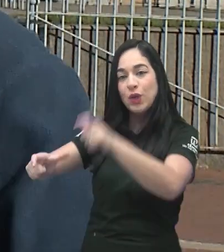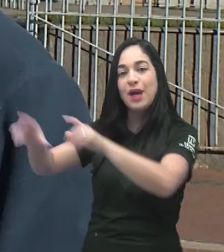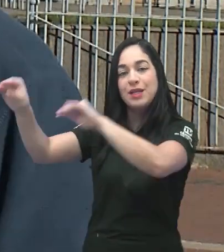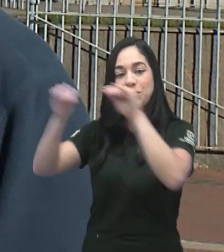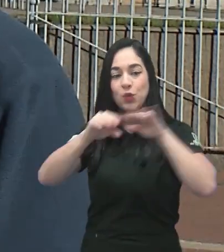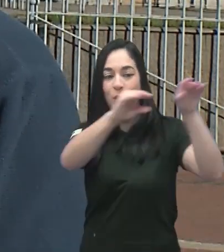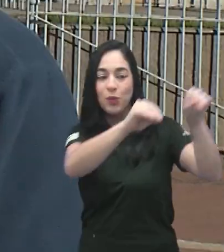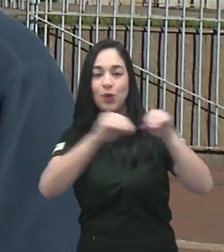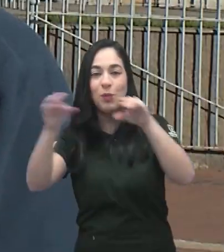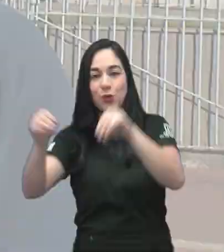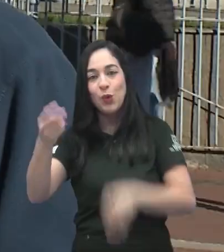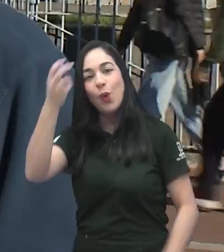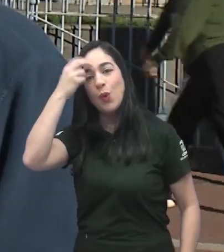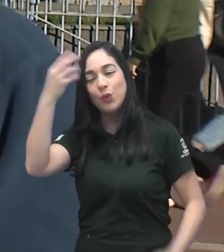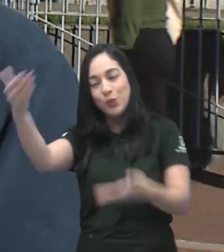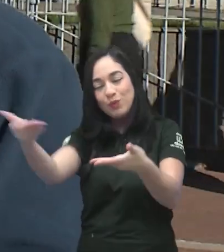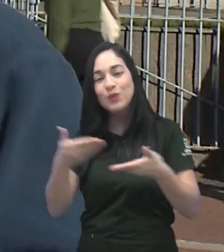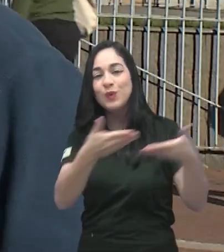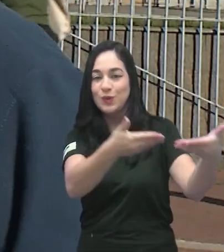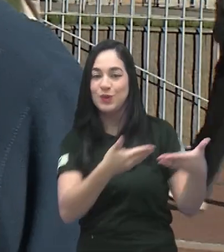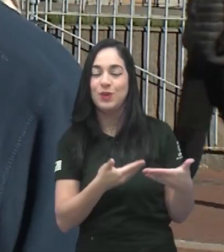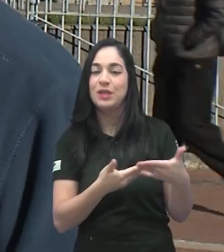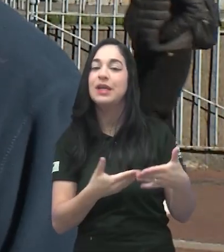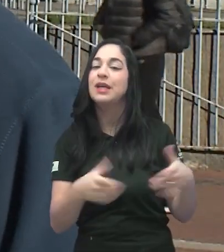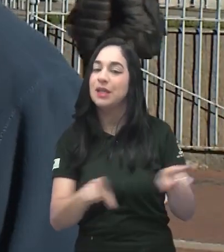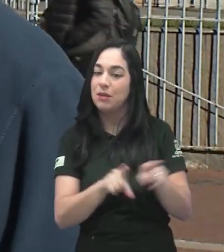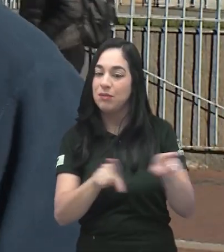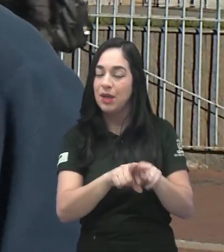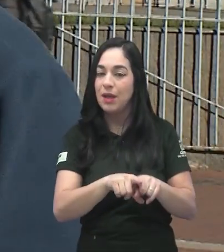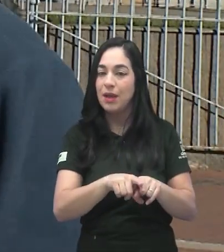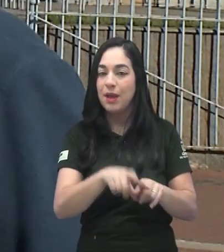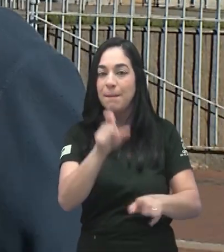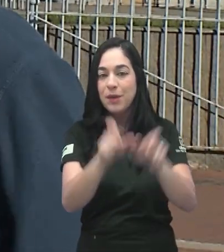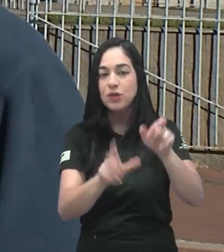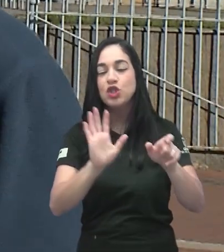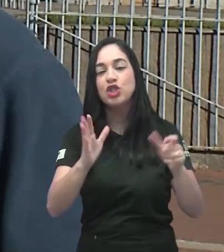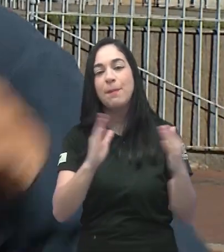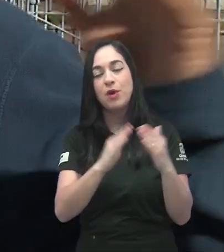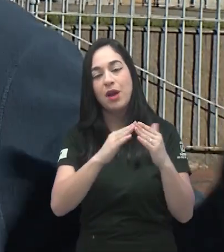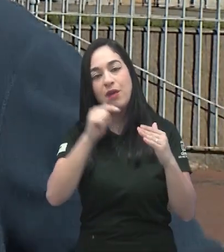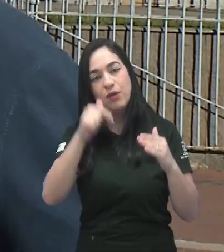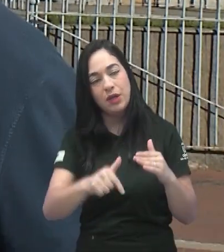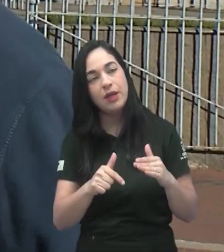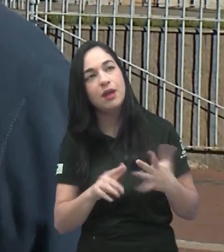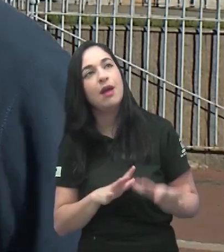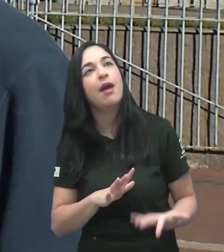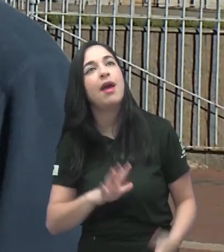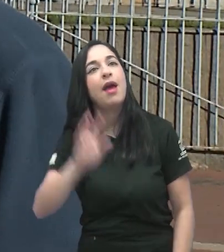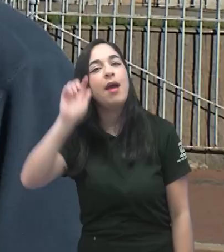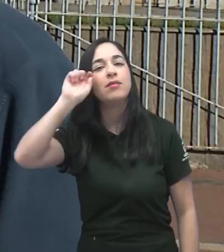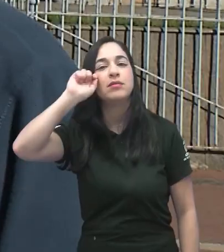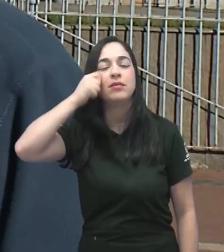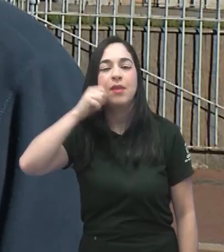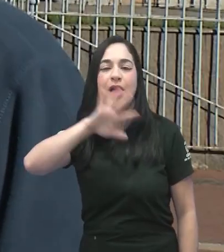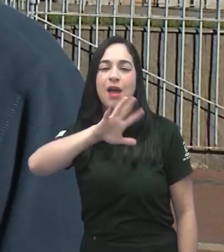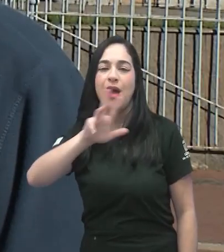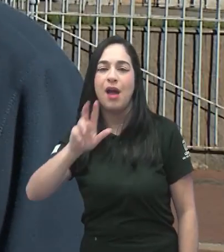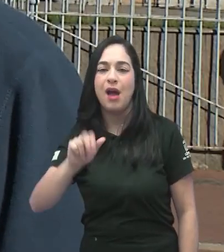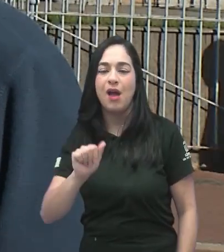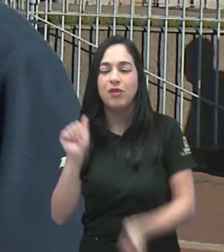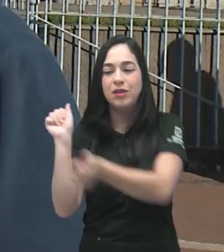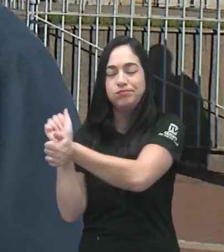mundo que vem trabalhar para cá. Fora as pessoas que já existiam aqui, né, na região, egressos da escravidão africana, pessoas